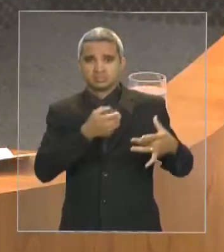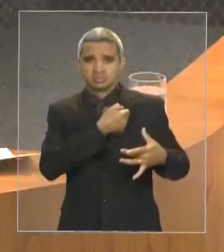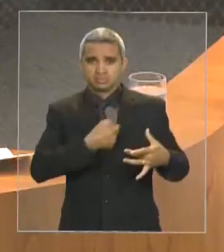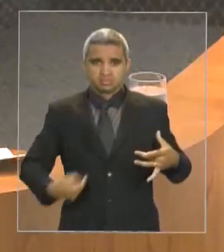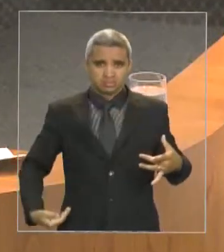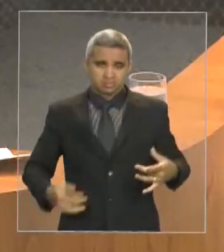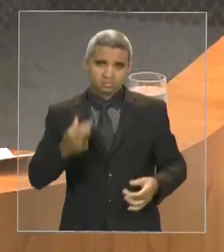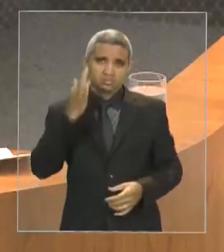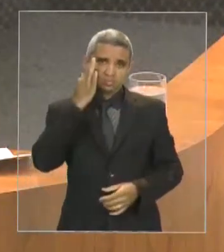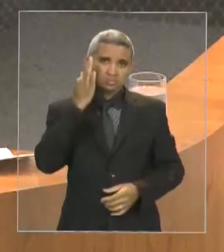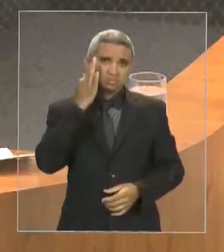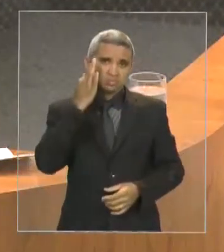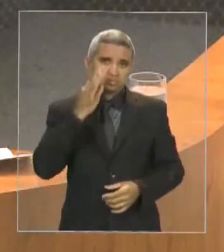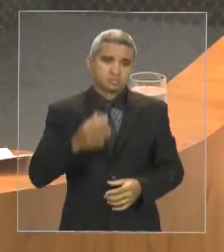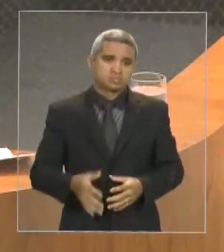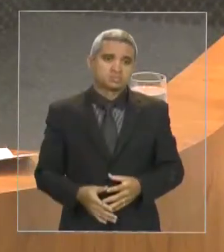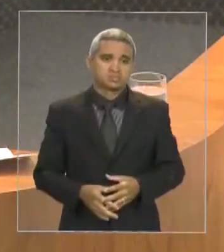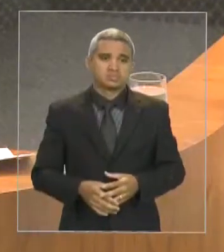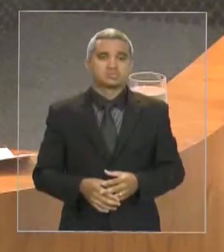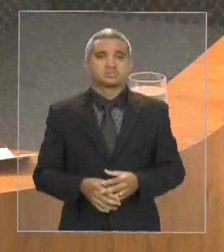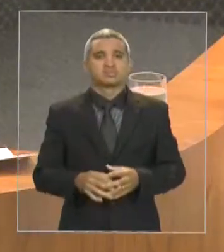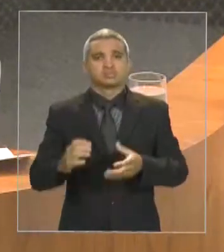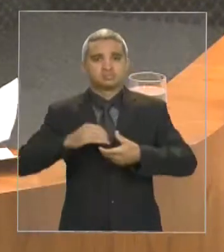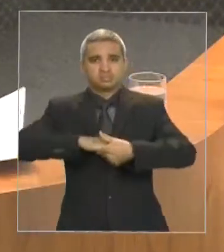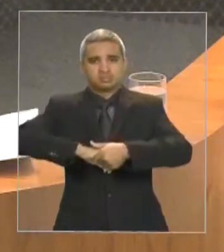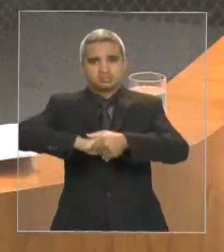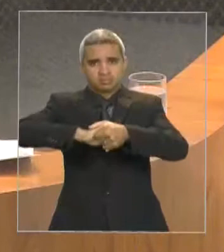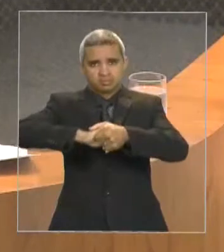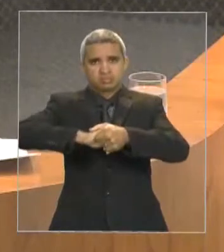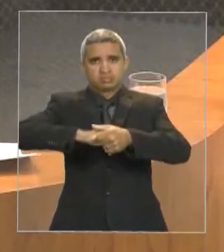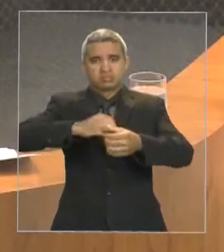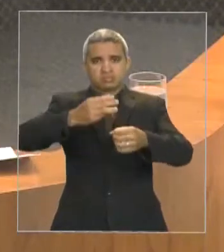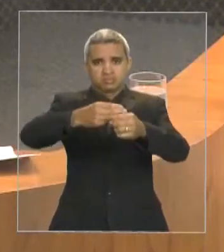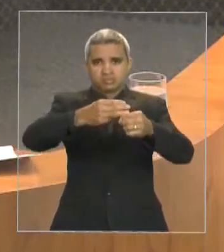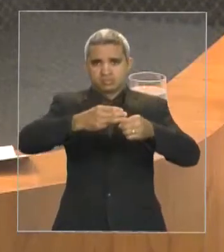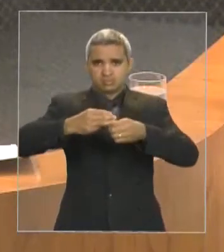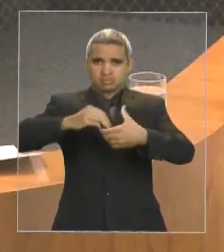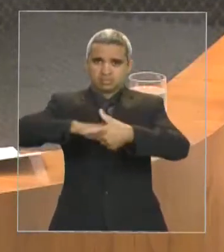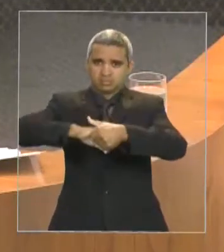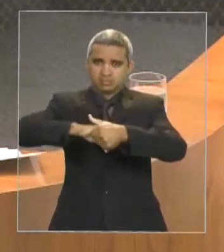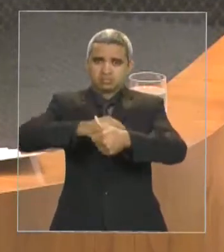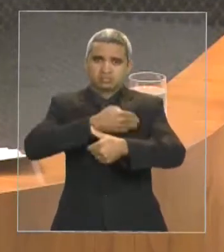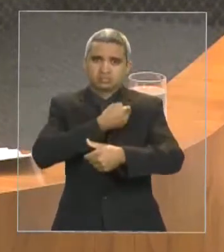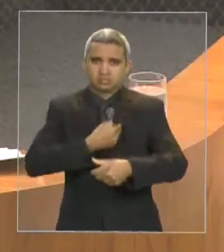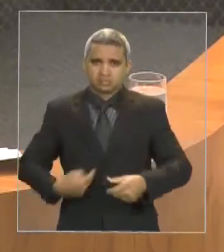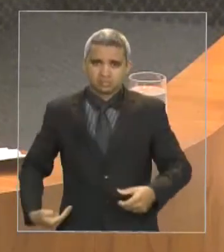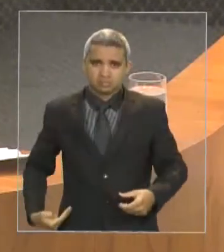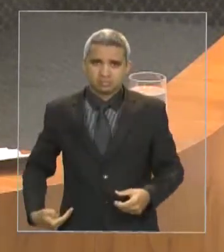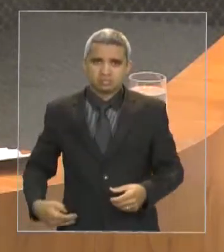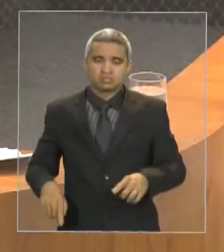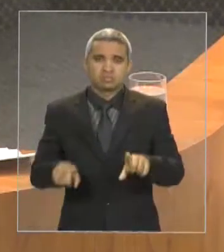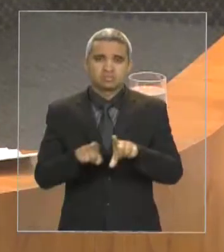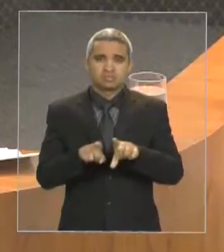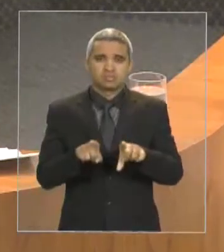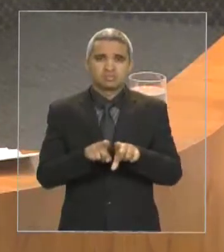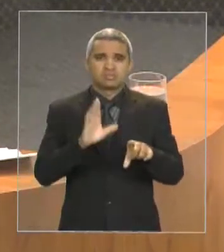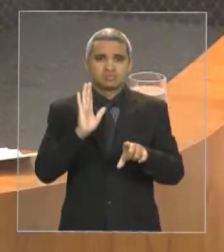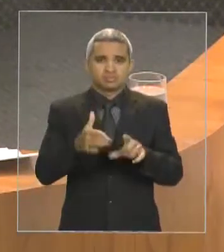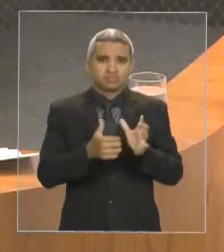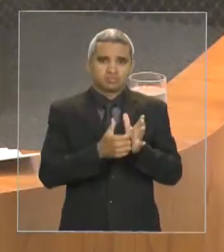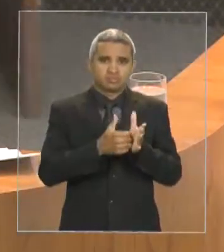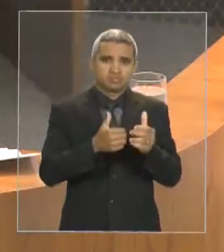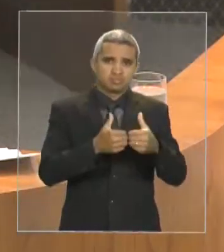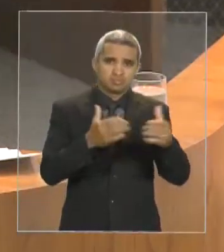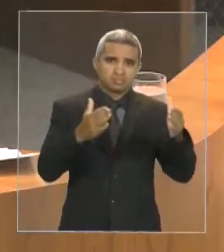de fazer parcerias com os municípios. Inclusive, foi aberto um edital para a seleção de escolas para participarem